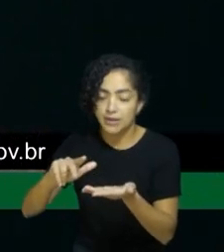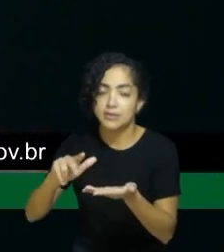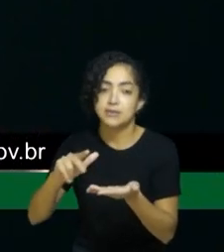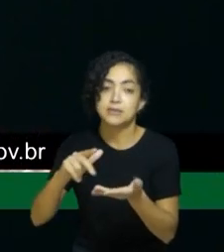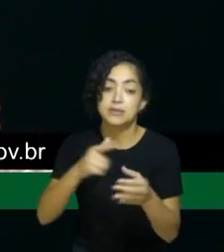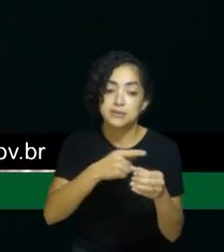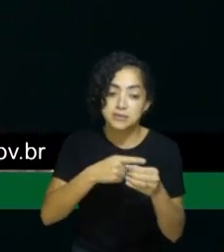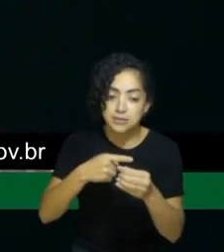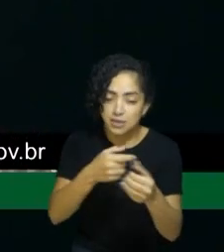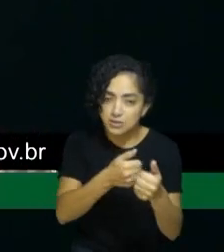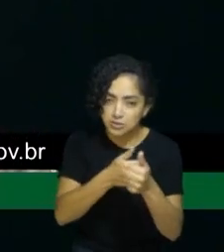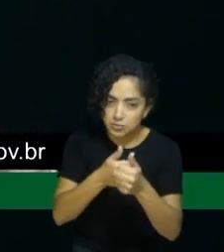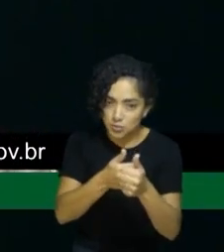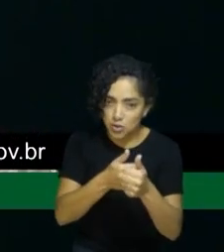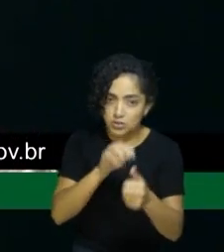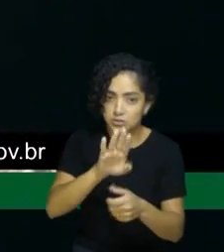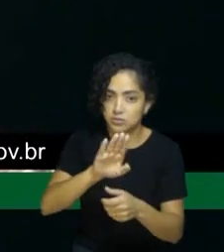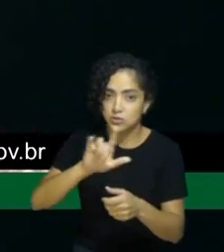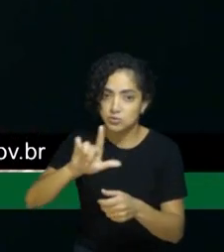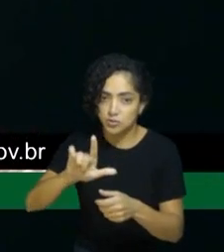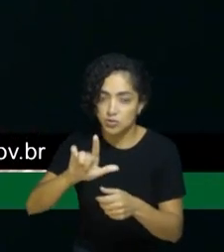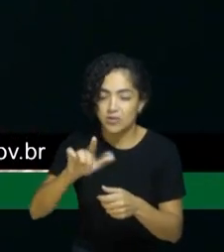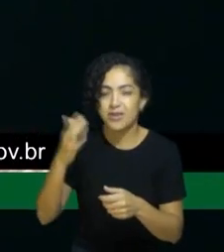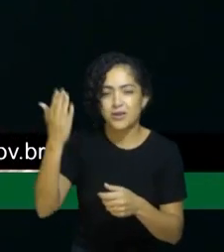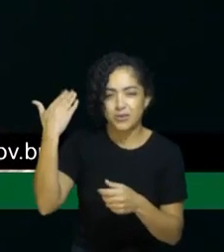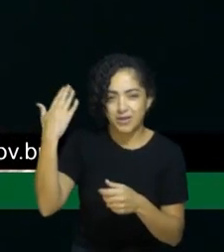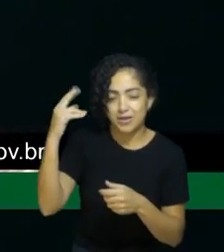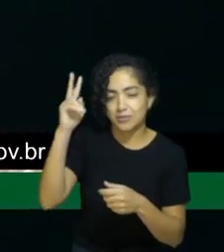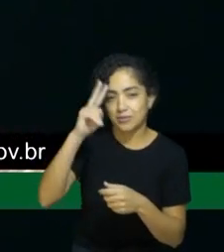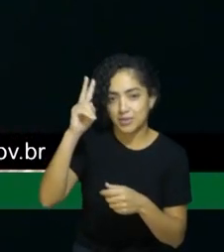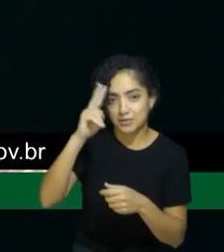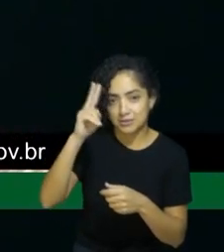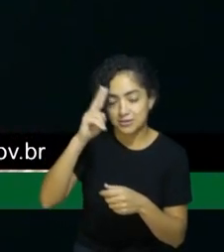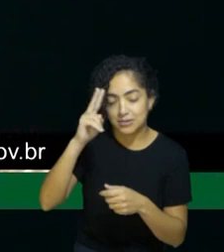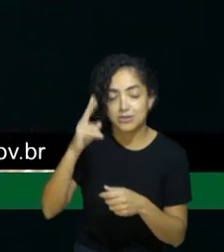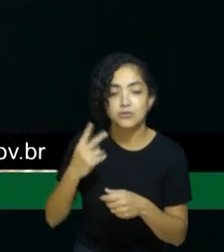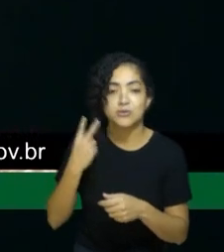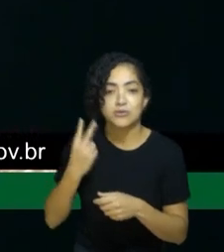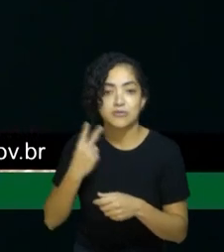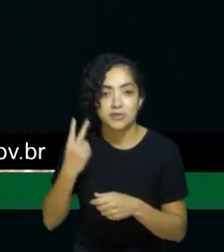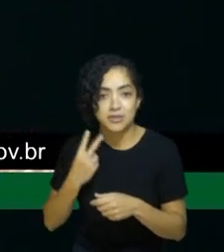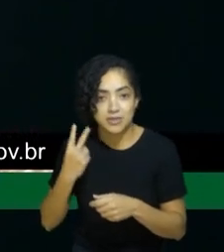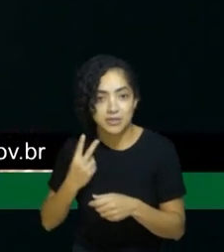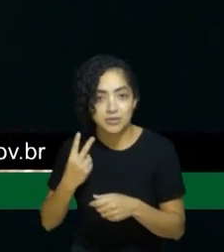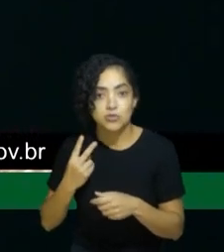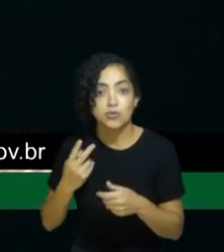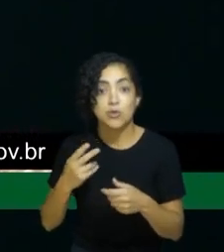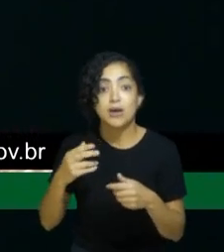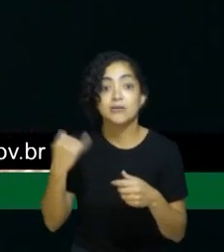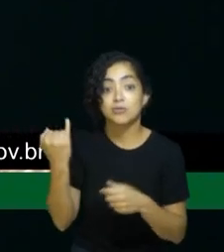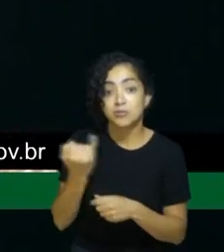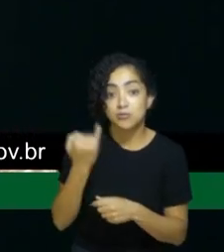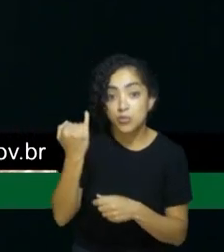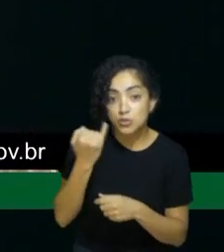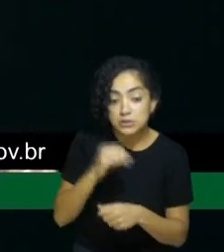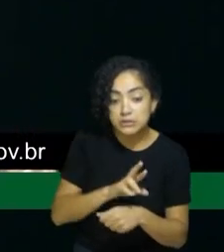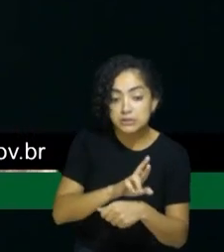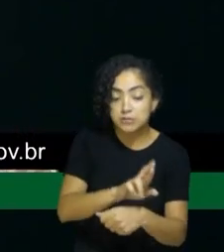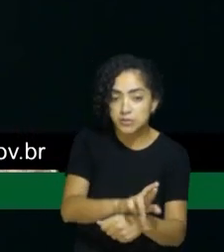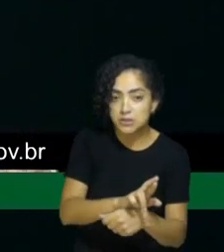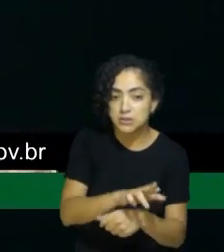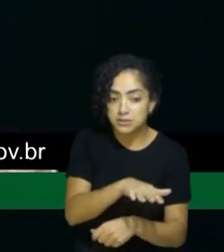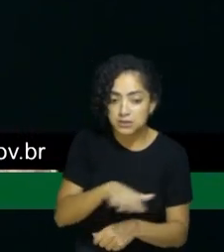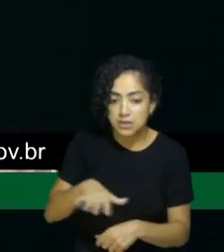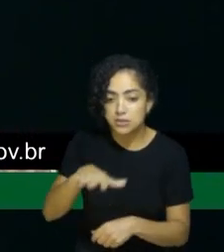Guaramirim Eu lembro quando eu era Vereador aqui em Blumenal eu falava muito sobre isso sobre a importância de nós termos representantes aqui da região para